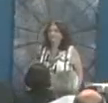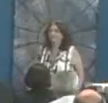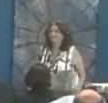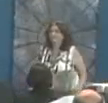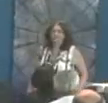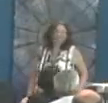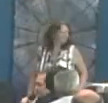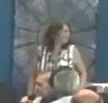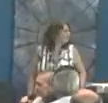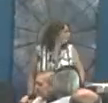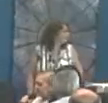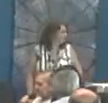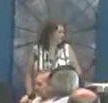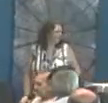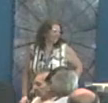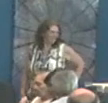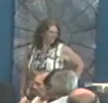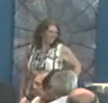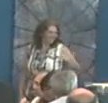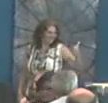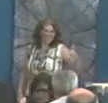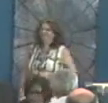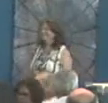Alô? Tá, agora está com som.